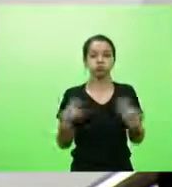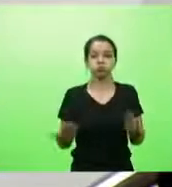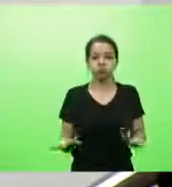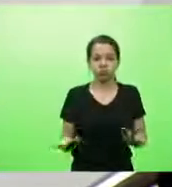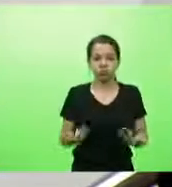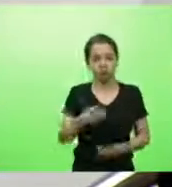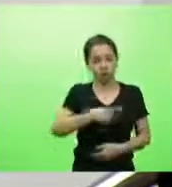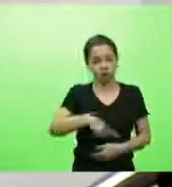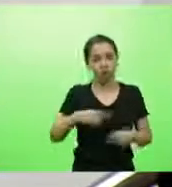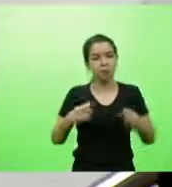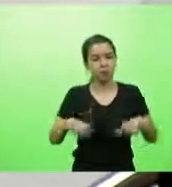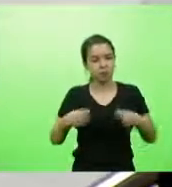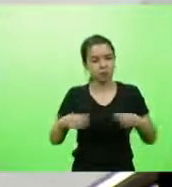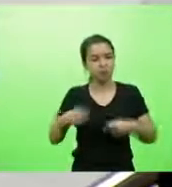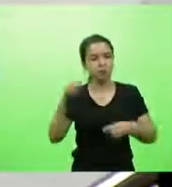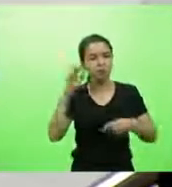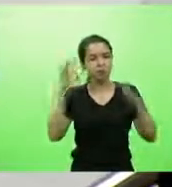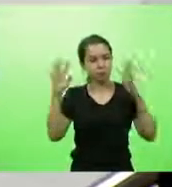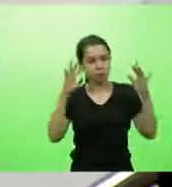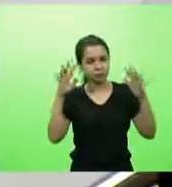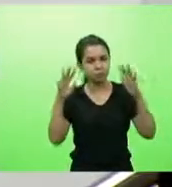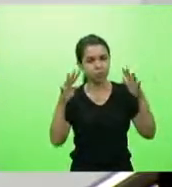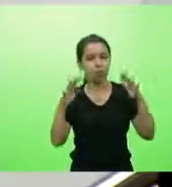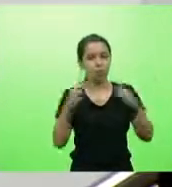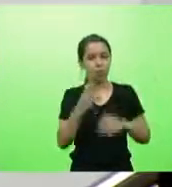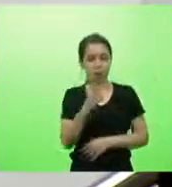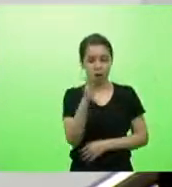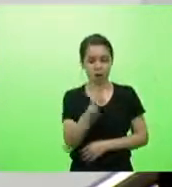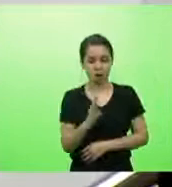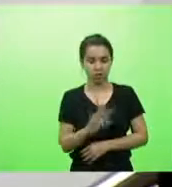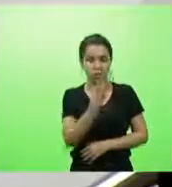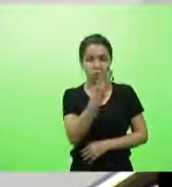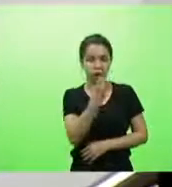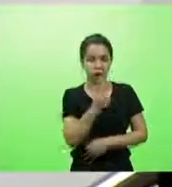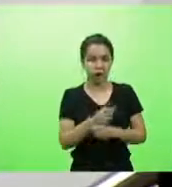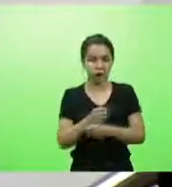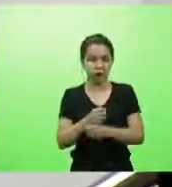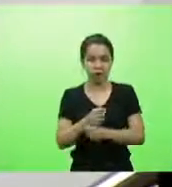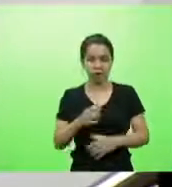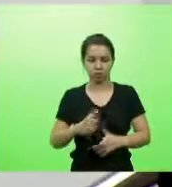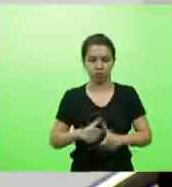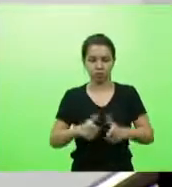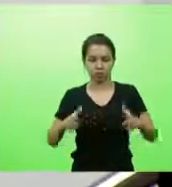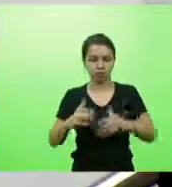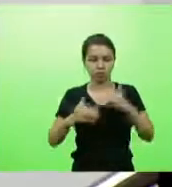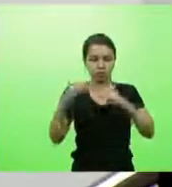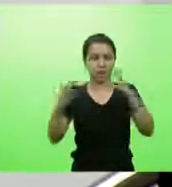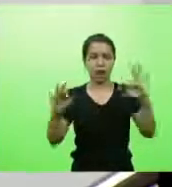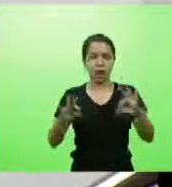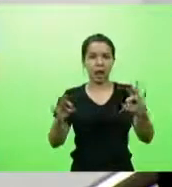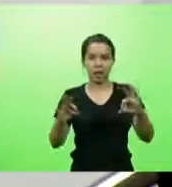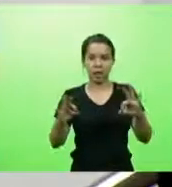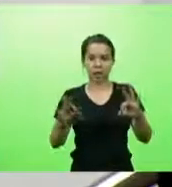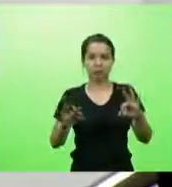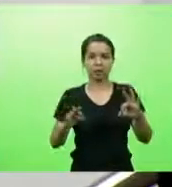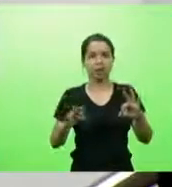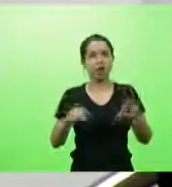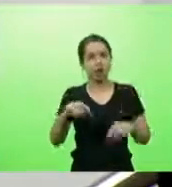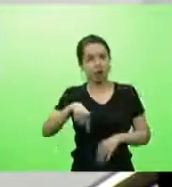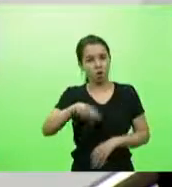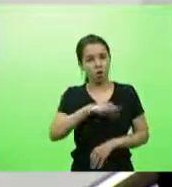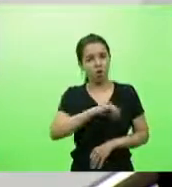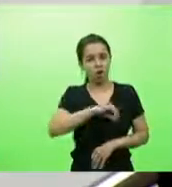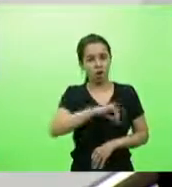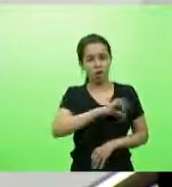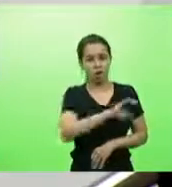há 40 anos, não cresce. Na última década, nós não crescemos. A nossa renda per capita, pelo contrário, ela vai começar a diminuir. O